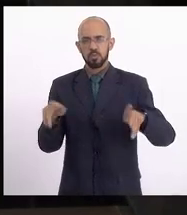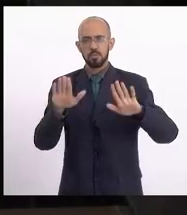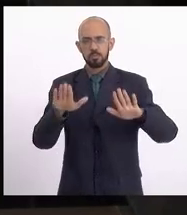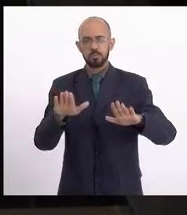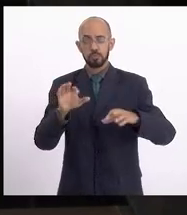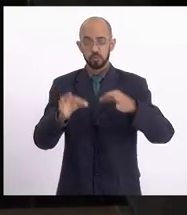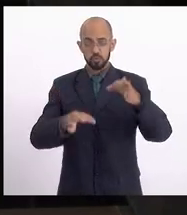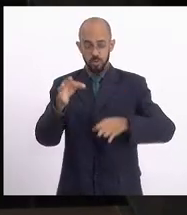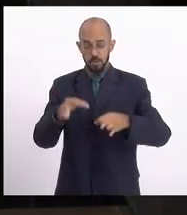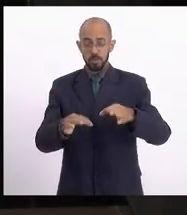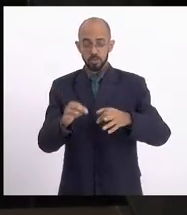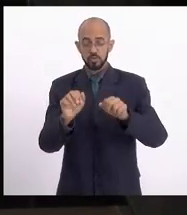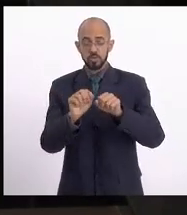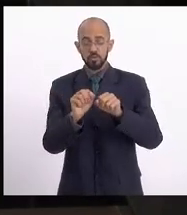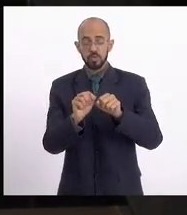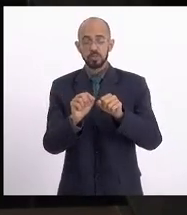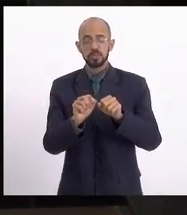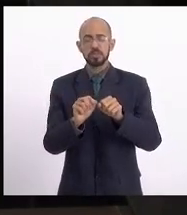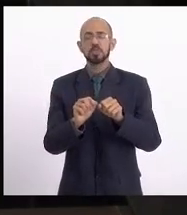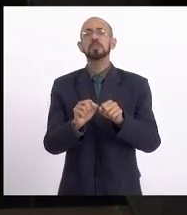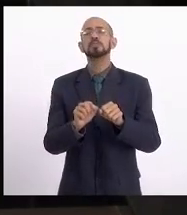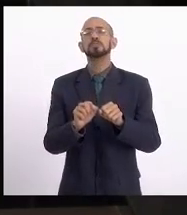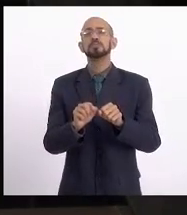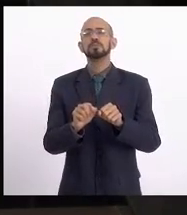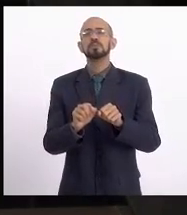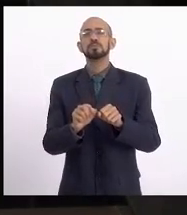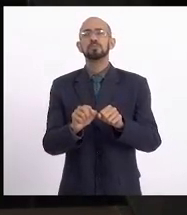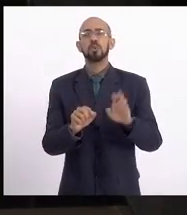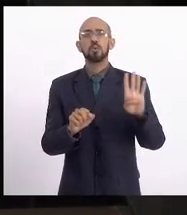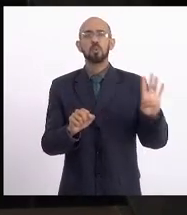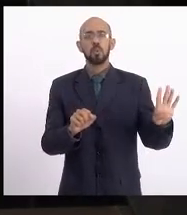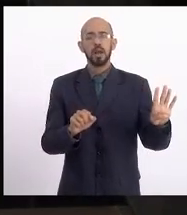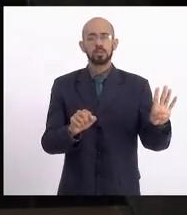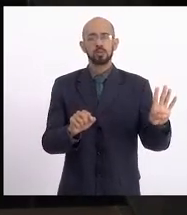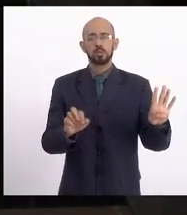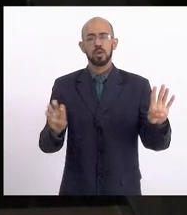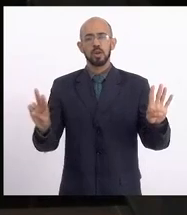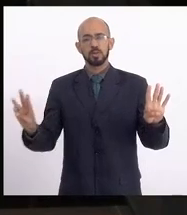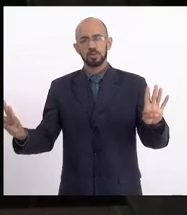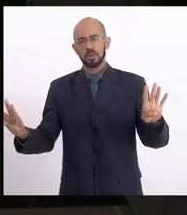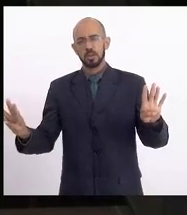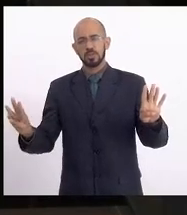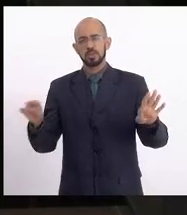foi feito e, por 4-3,